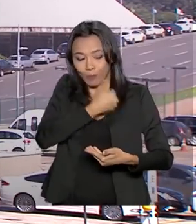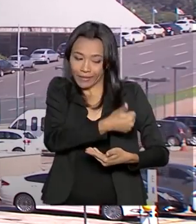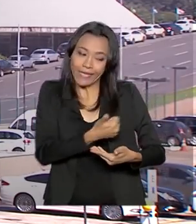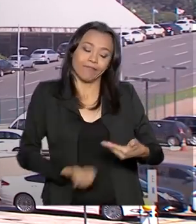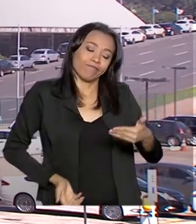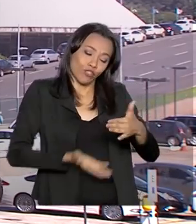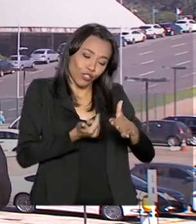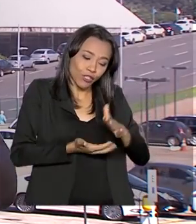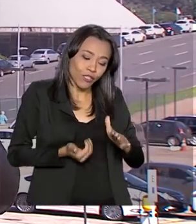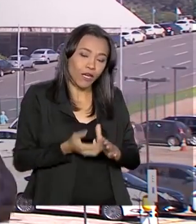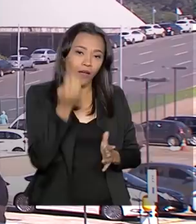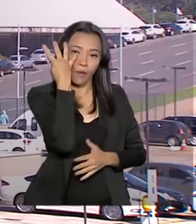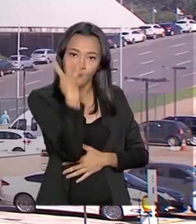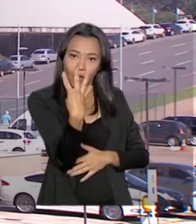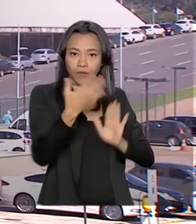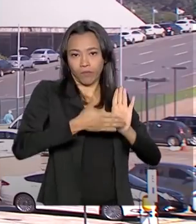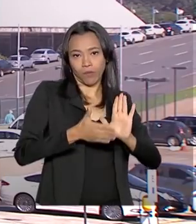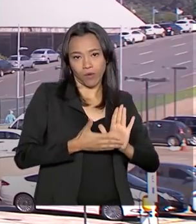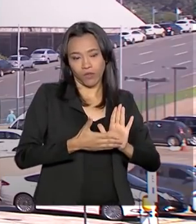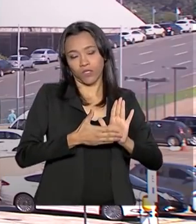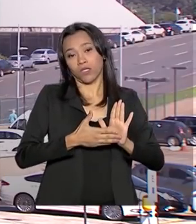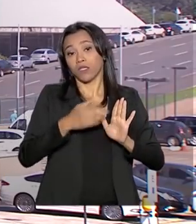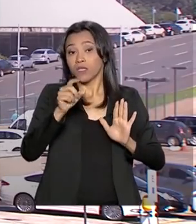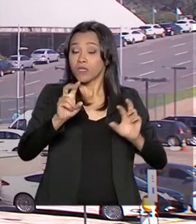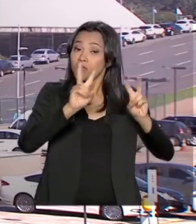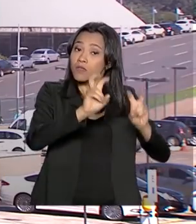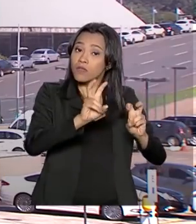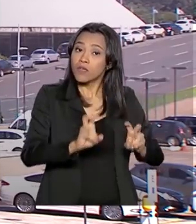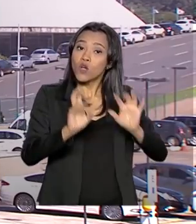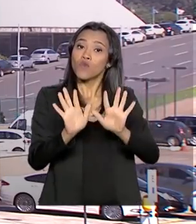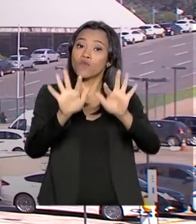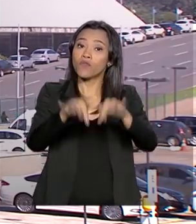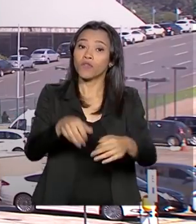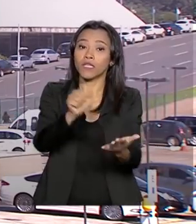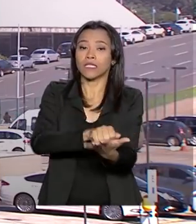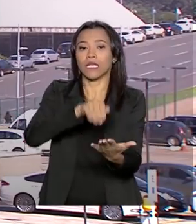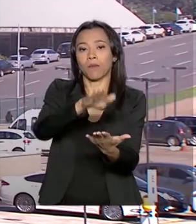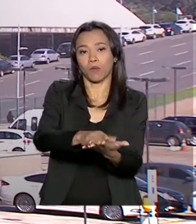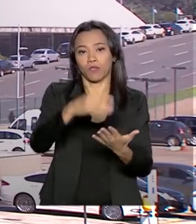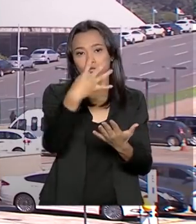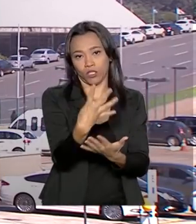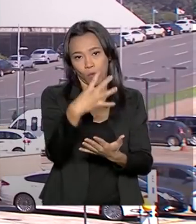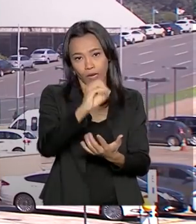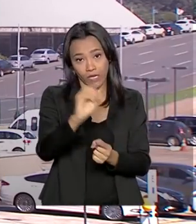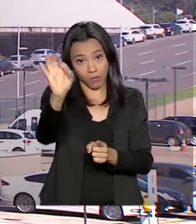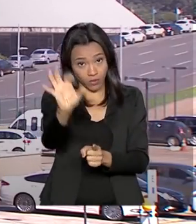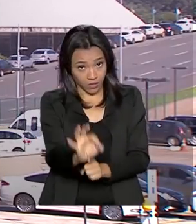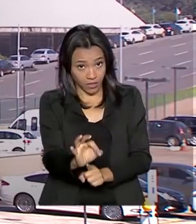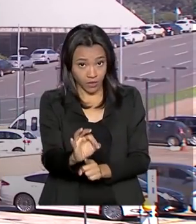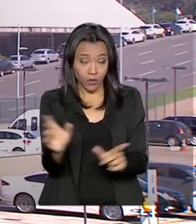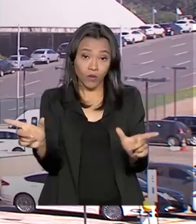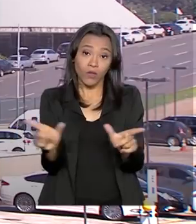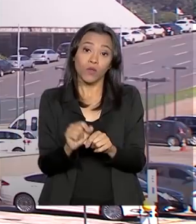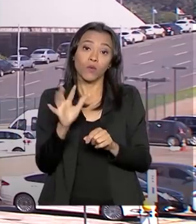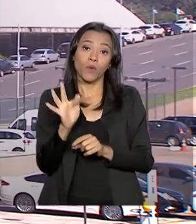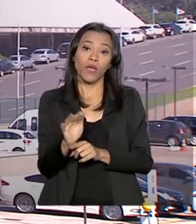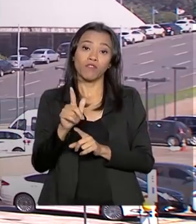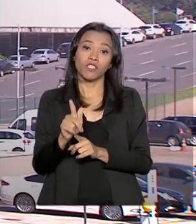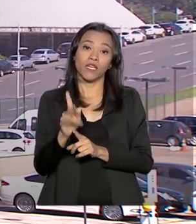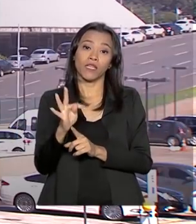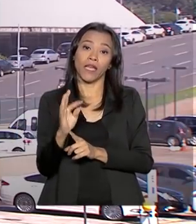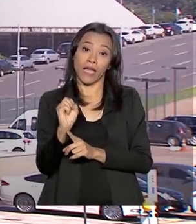4 pontos da proposta. Entre esses pontos estão aí o fim da multa de 40% do FGTS na demissão de trabalhadores